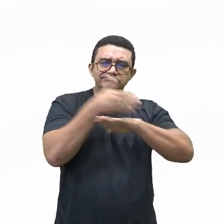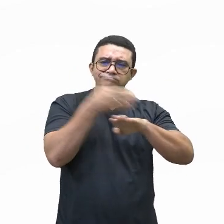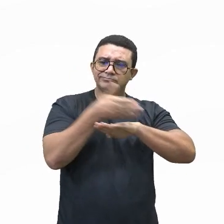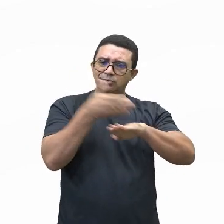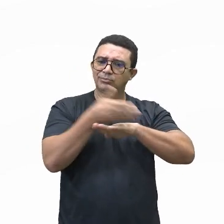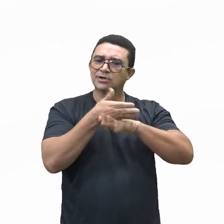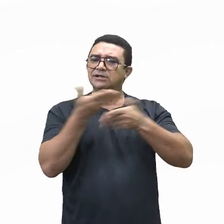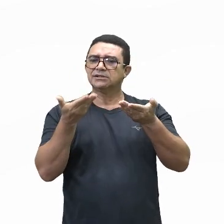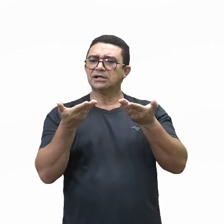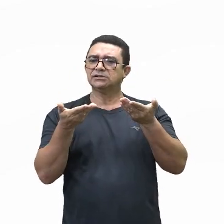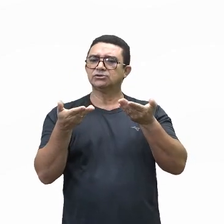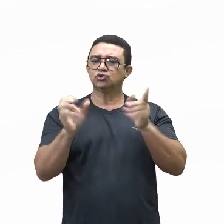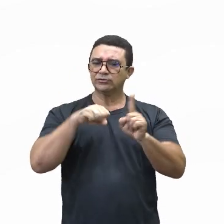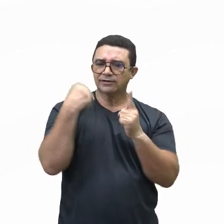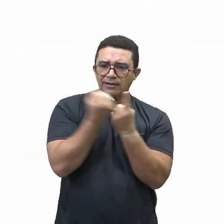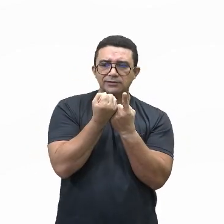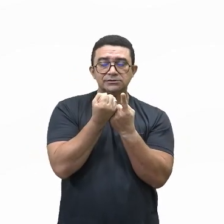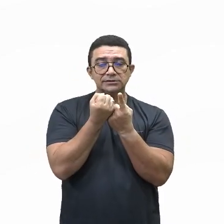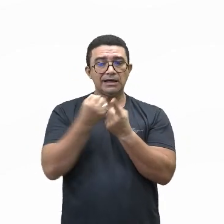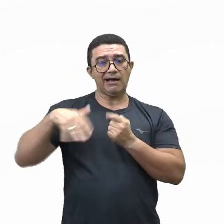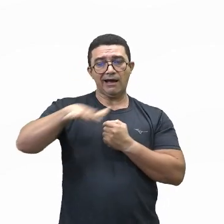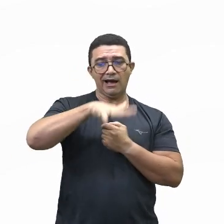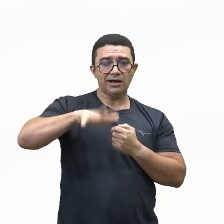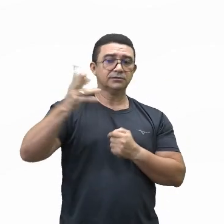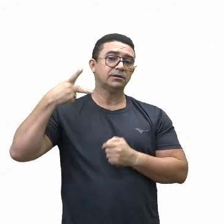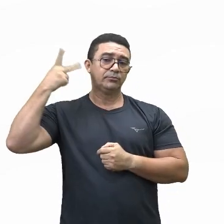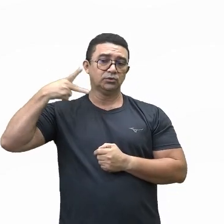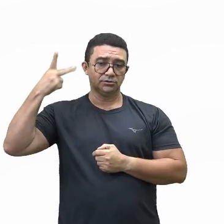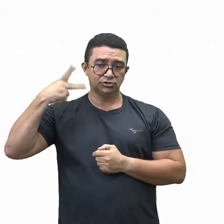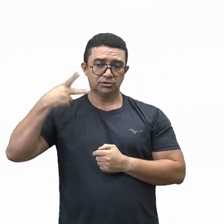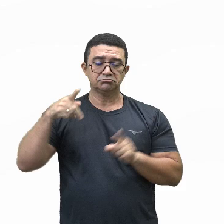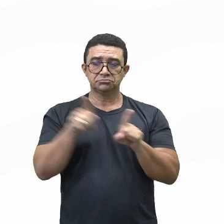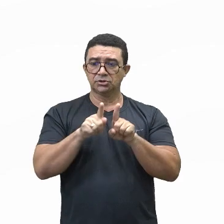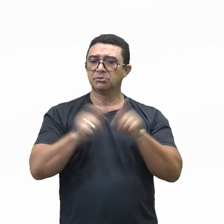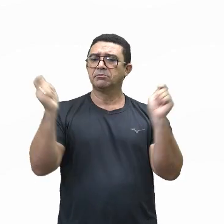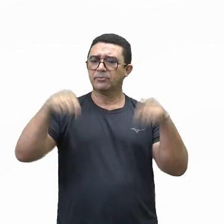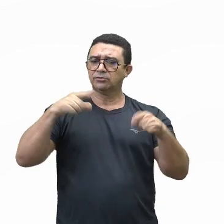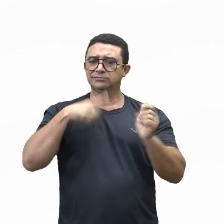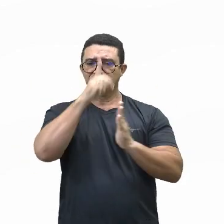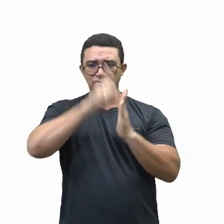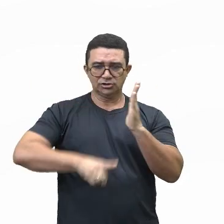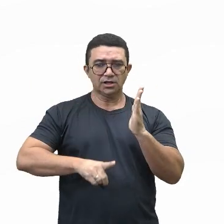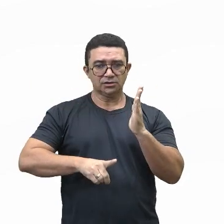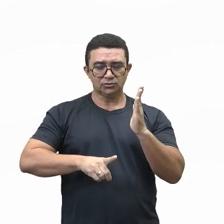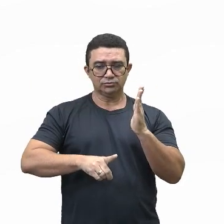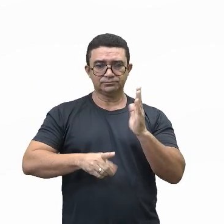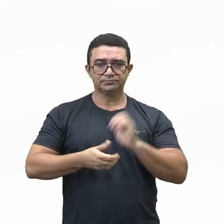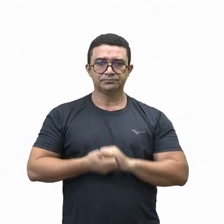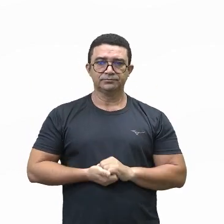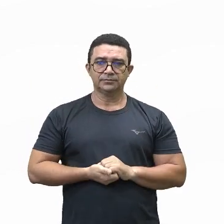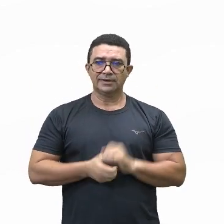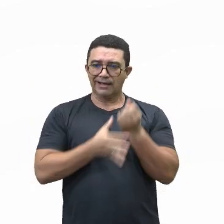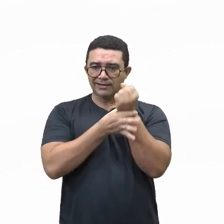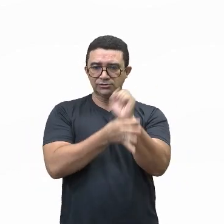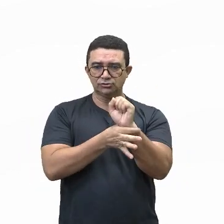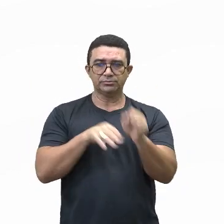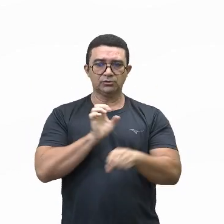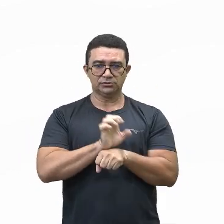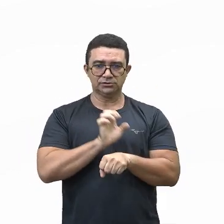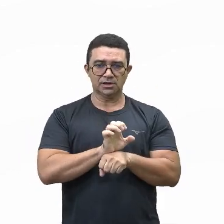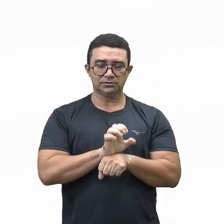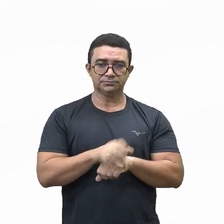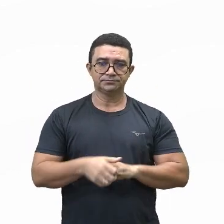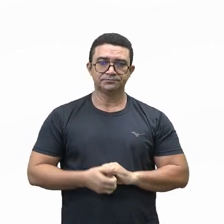política, o que lhe credencia a exercer direitos diante do Estado, certo? Então, tudo a